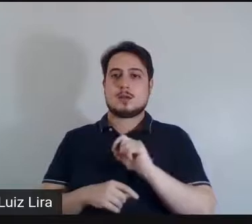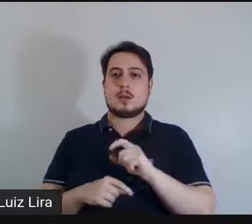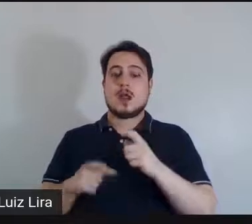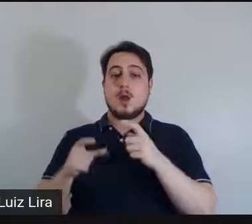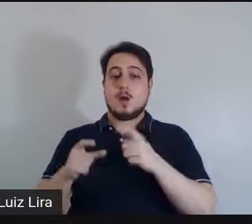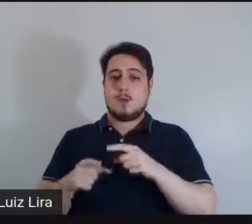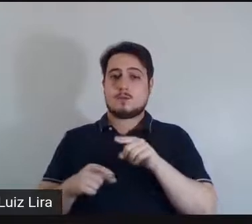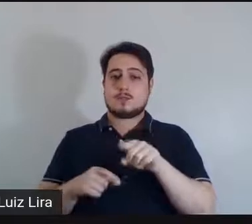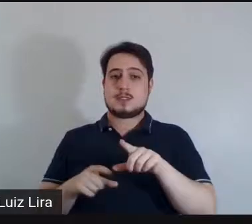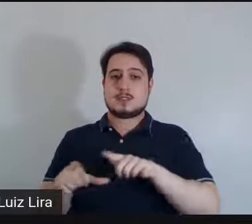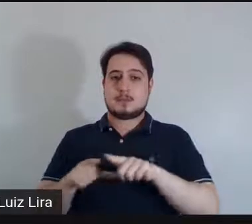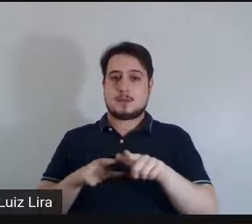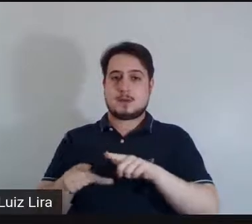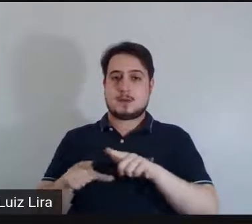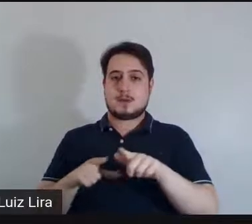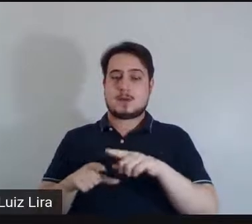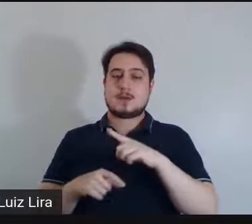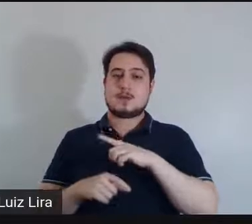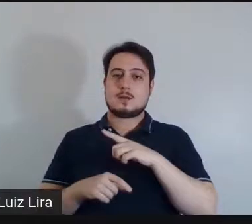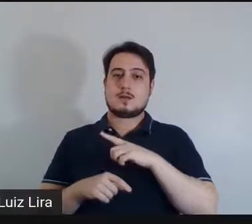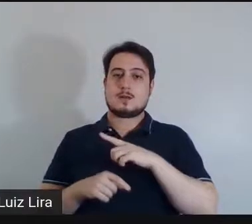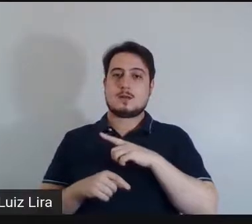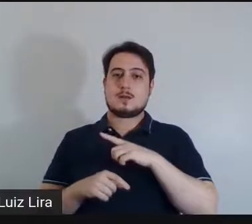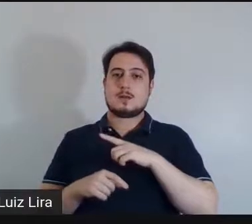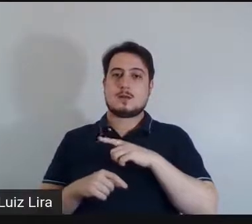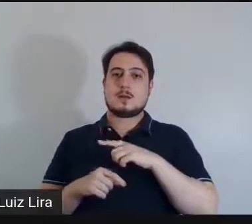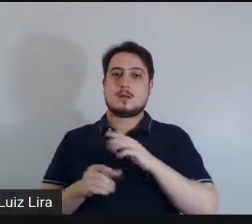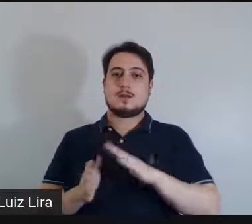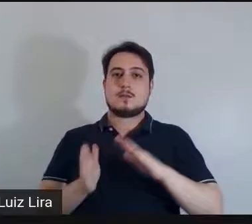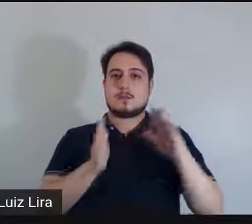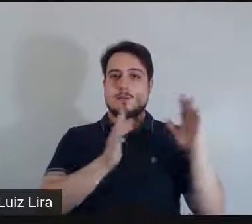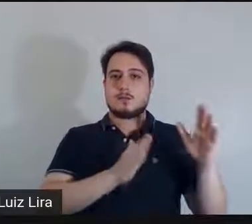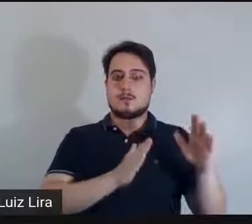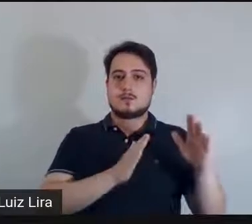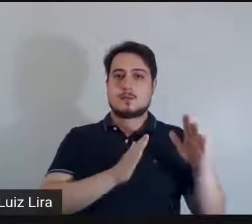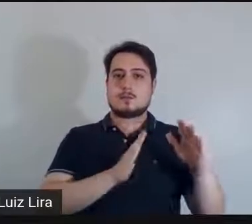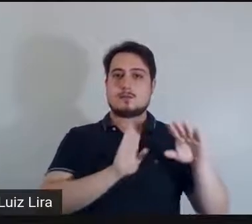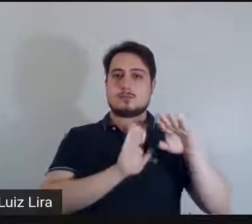trabalha tem um stand de tiro, um órgão